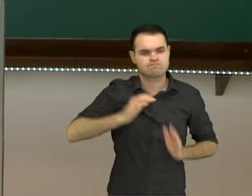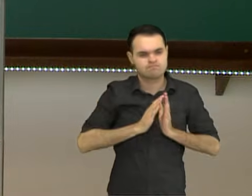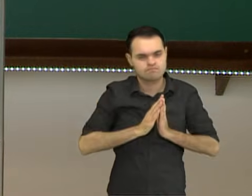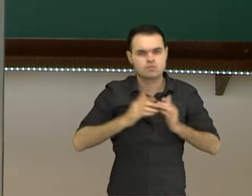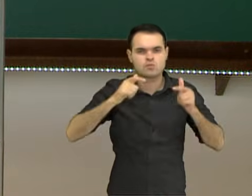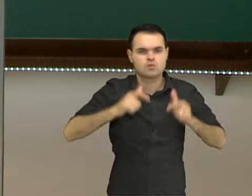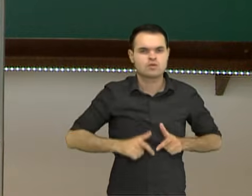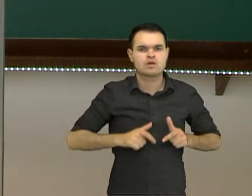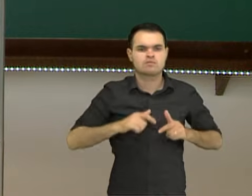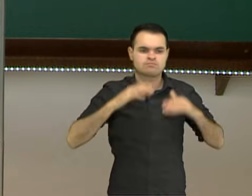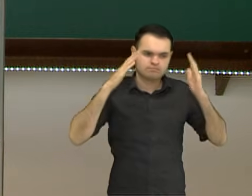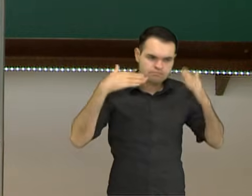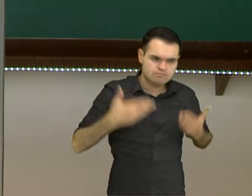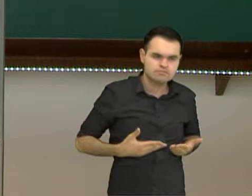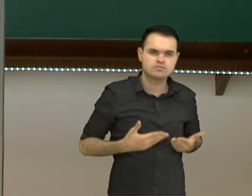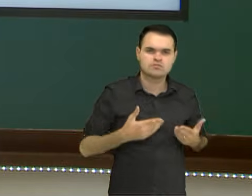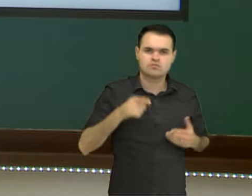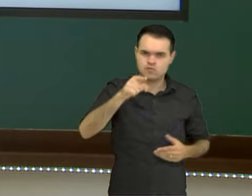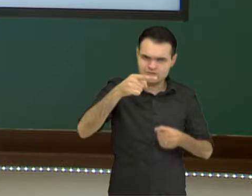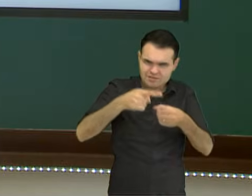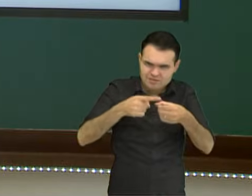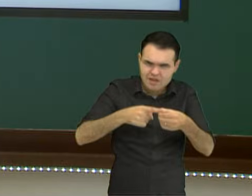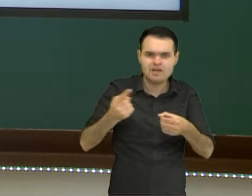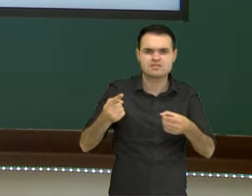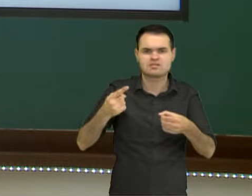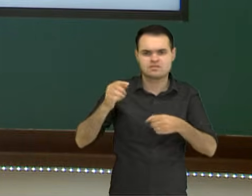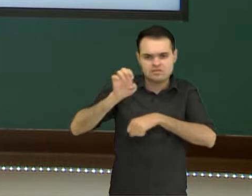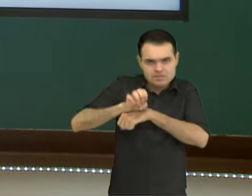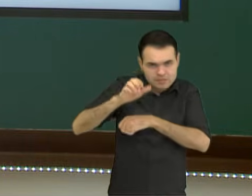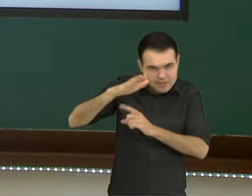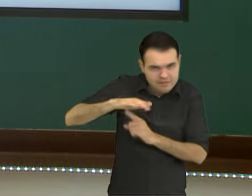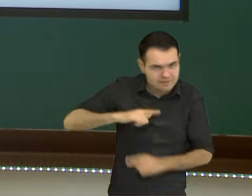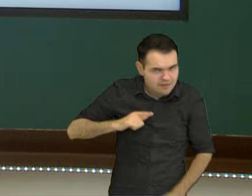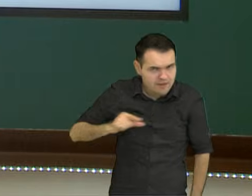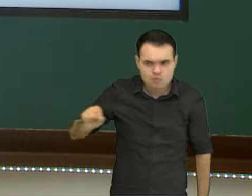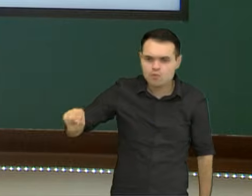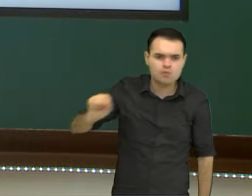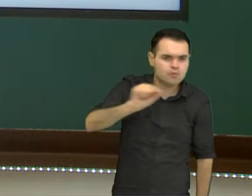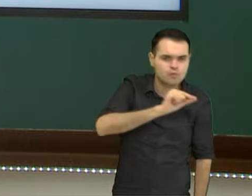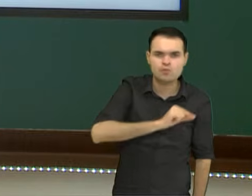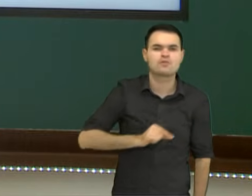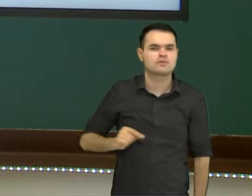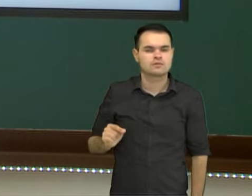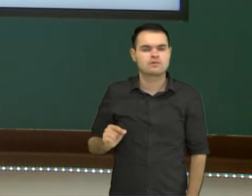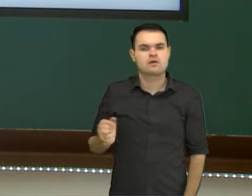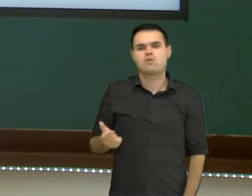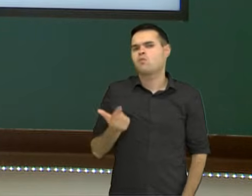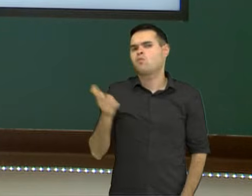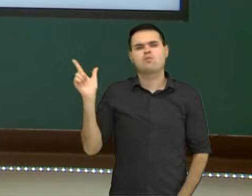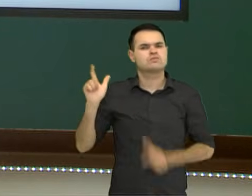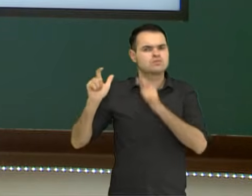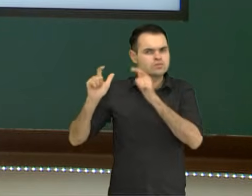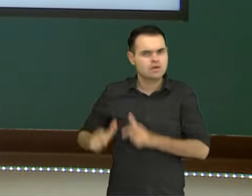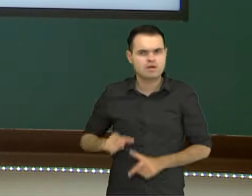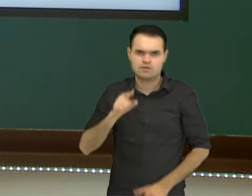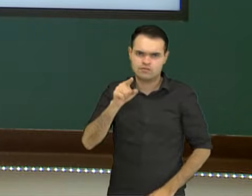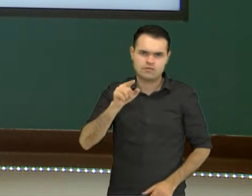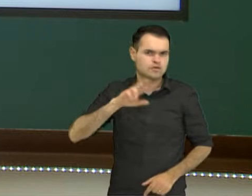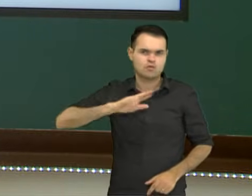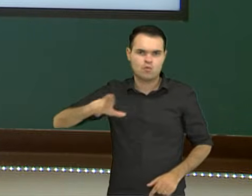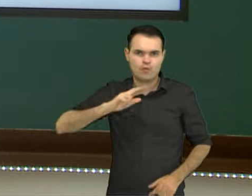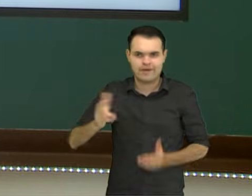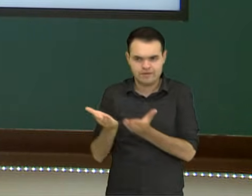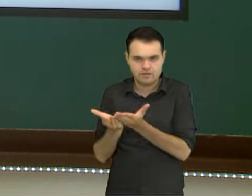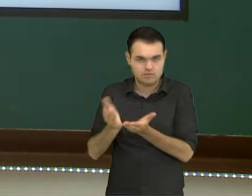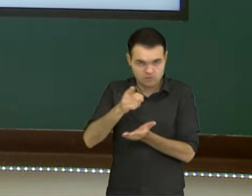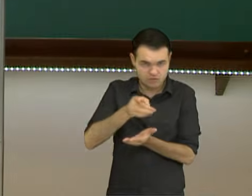sua cidade, né? No nosso estado do Paraná, quais são os locais sagrados, né? Algum outro local sagrado não cristão